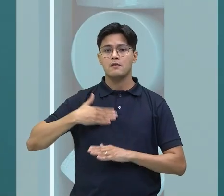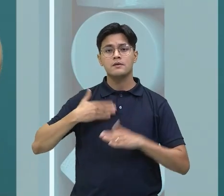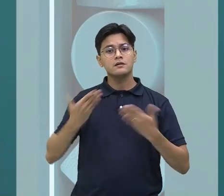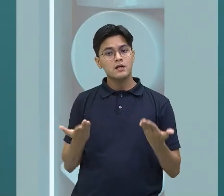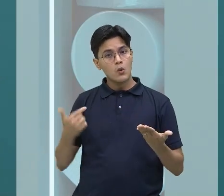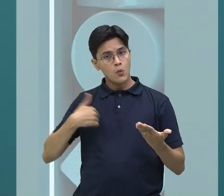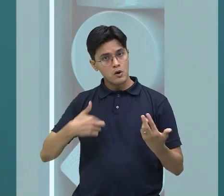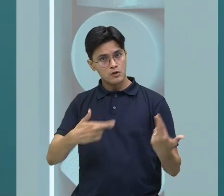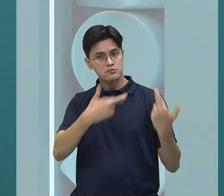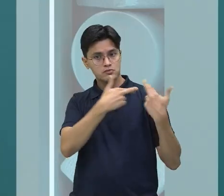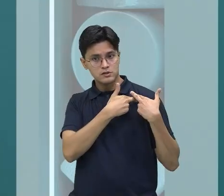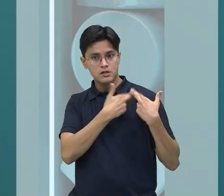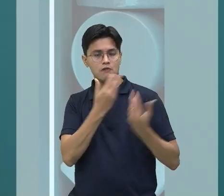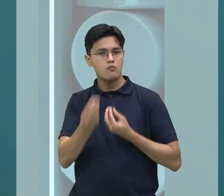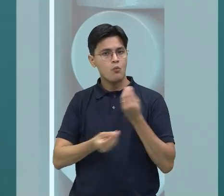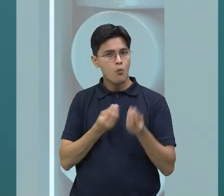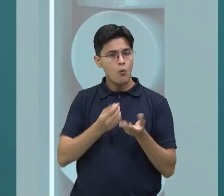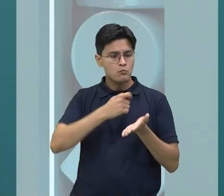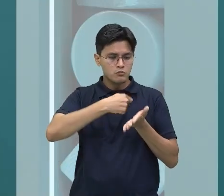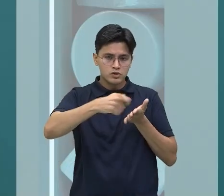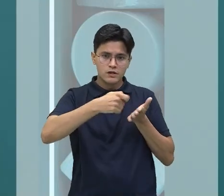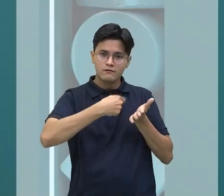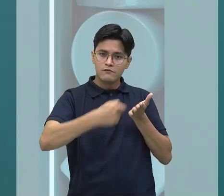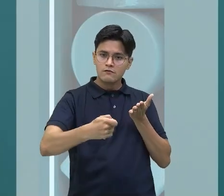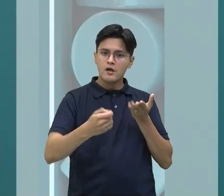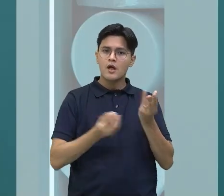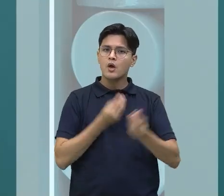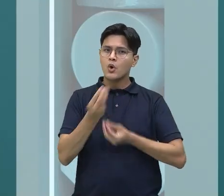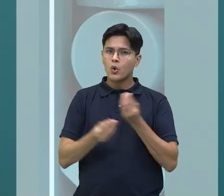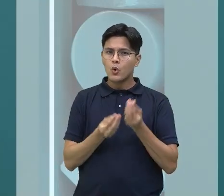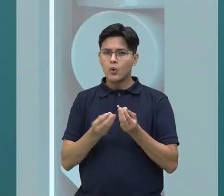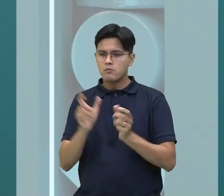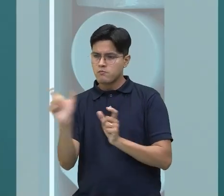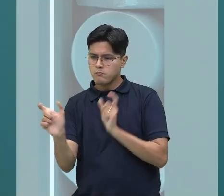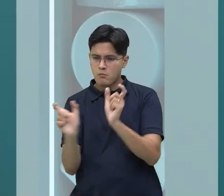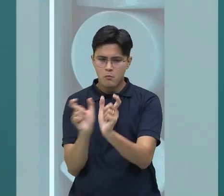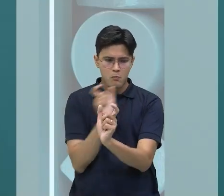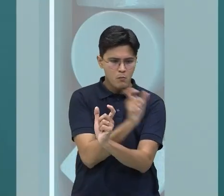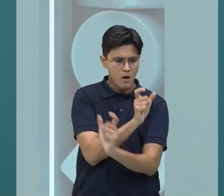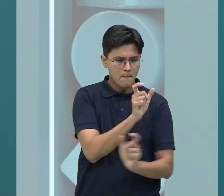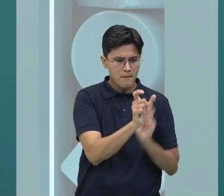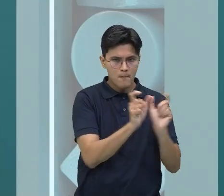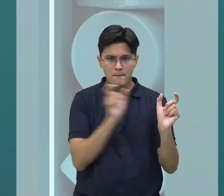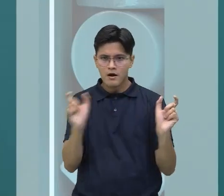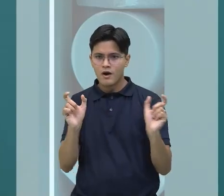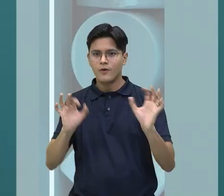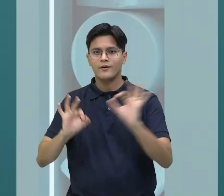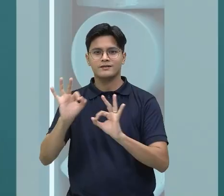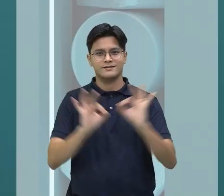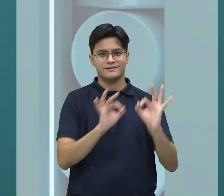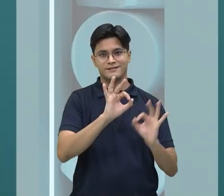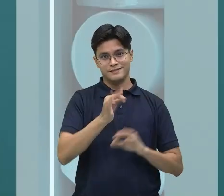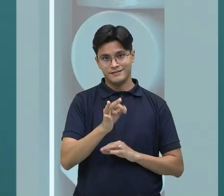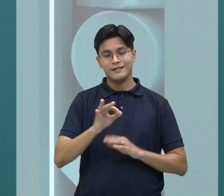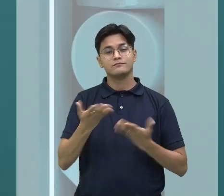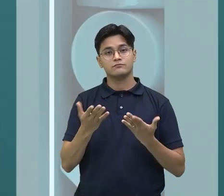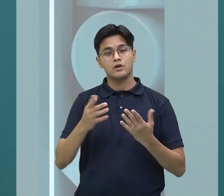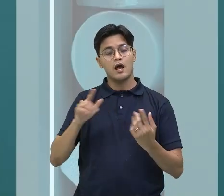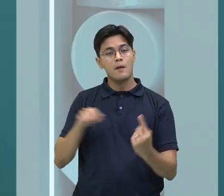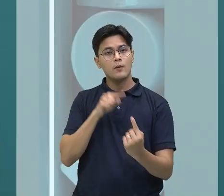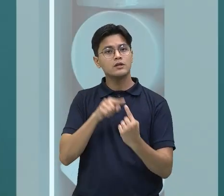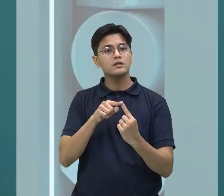mim, então eu defino a posição, né, a forma com que eu distribuo essa palavra, desde que eu passe minha comunicação de